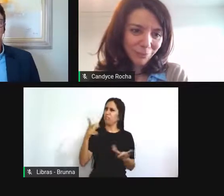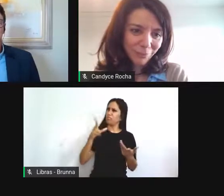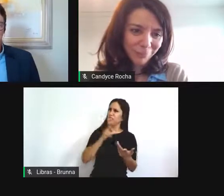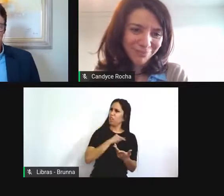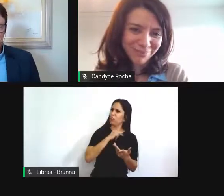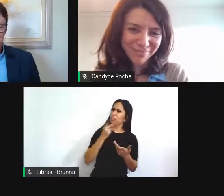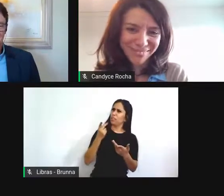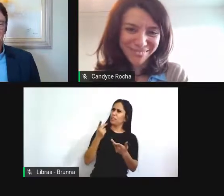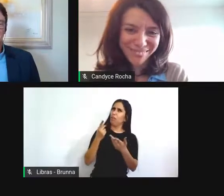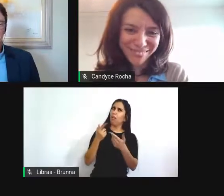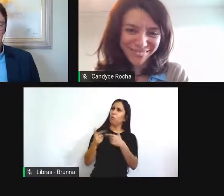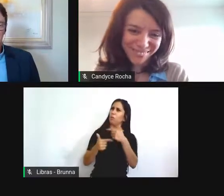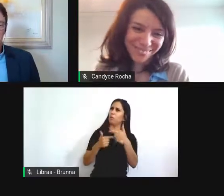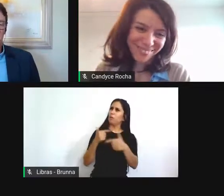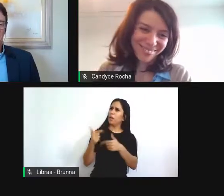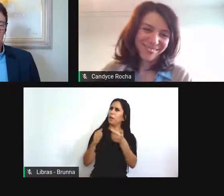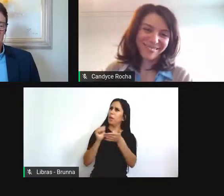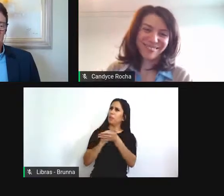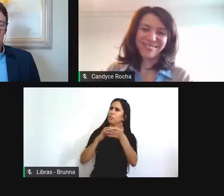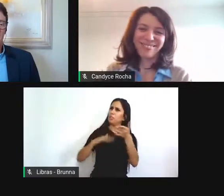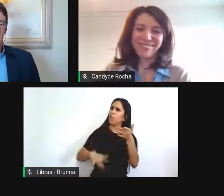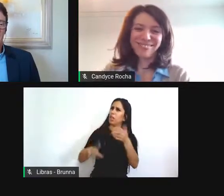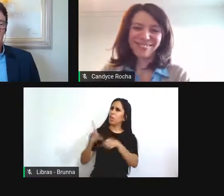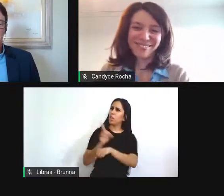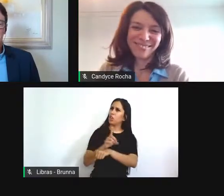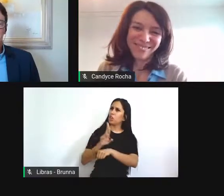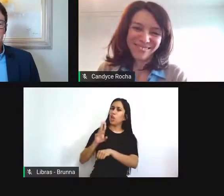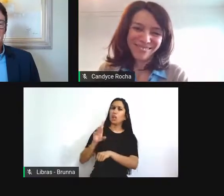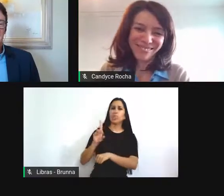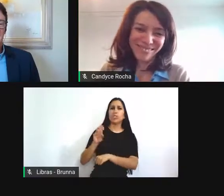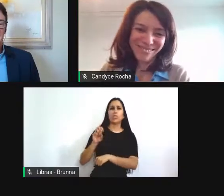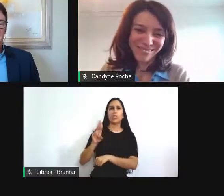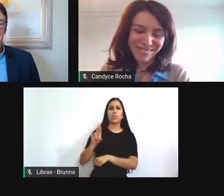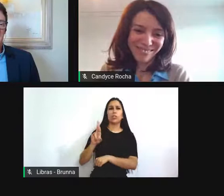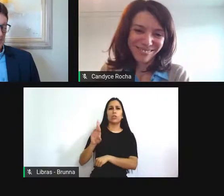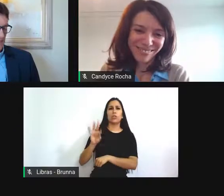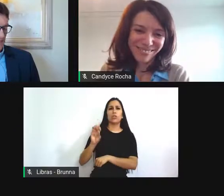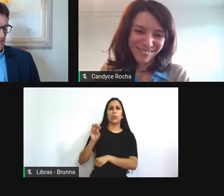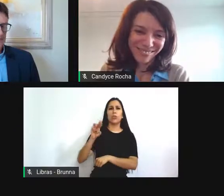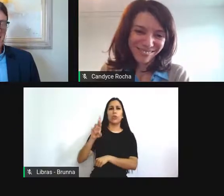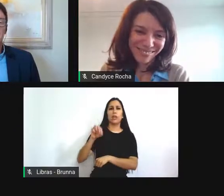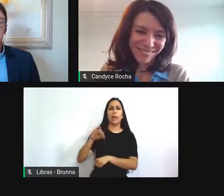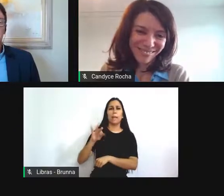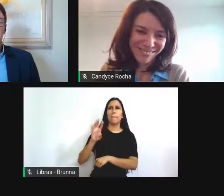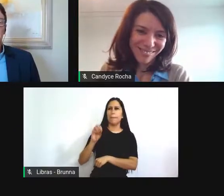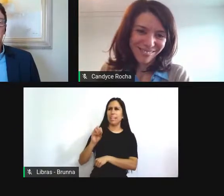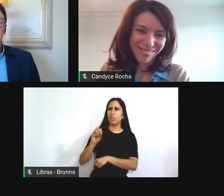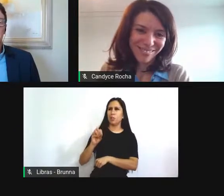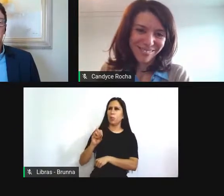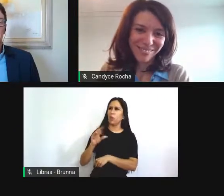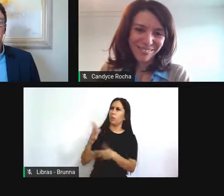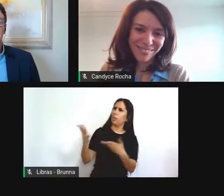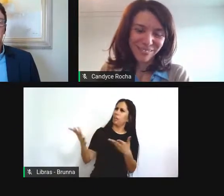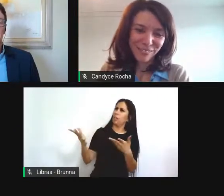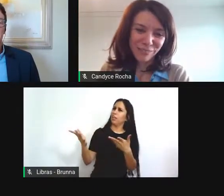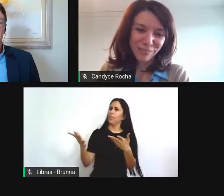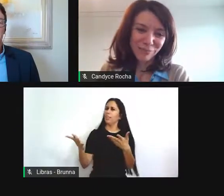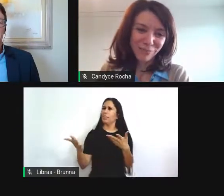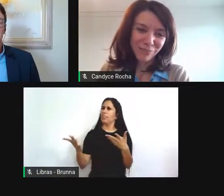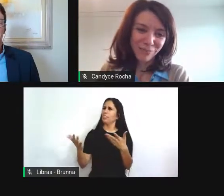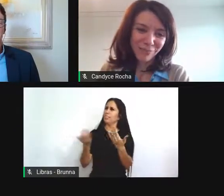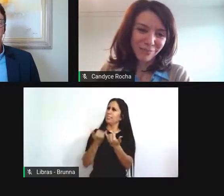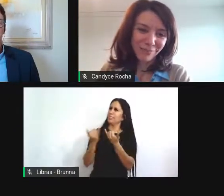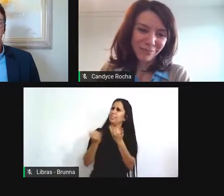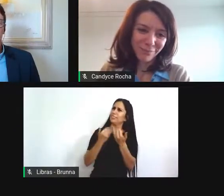doutoramento. Aliás, doutoramento é como fala em Portugal, né? De doutorado, né? Parece um trabalho de